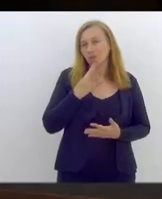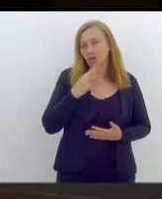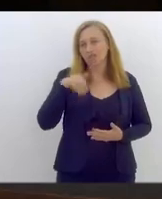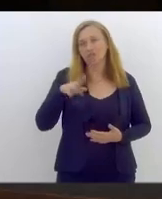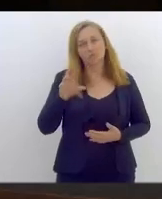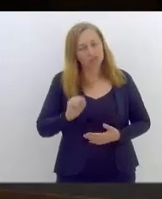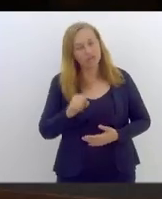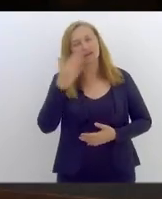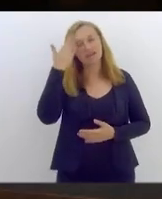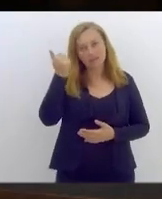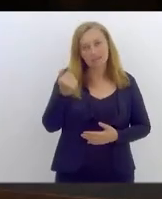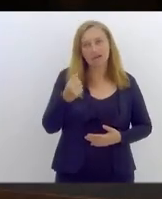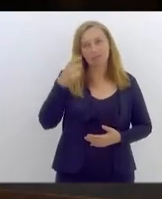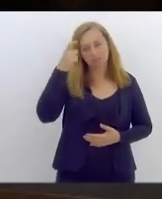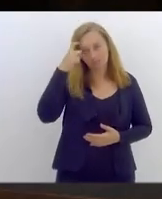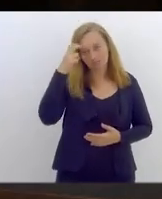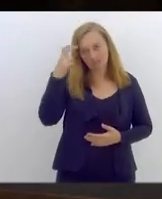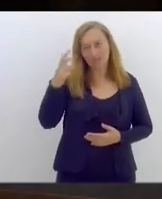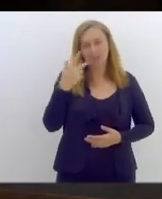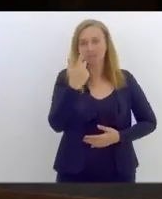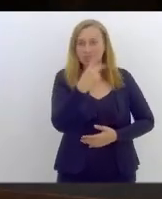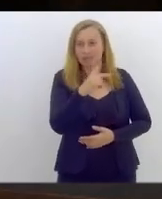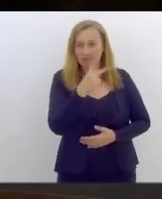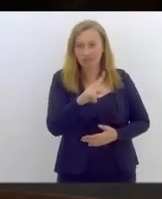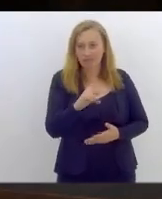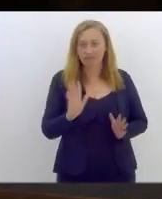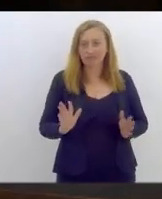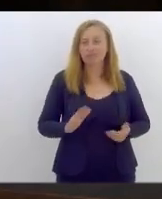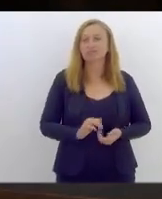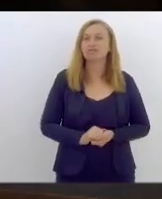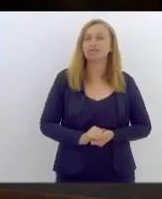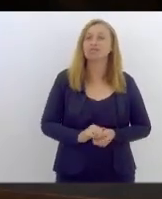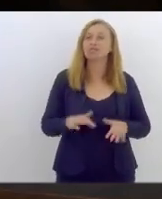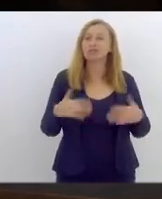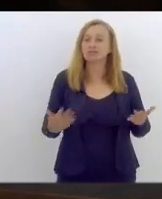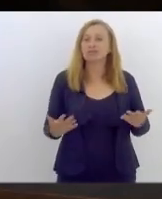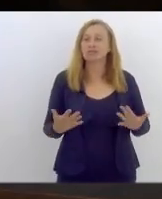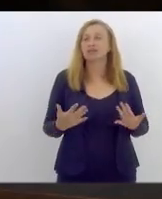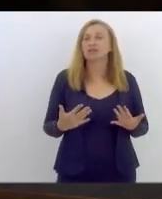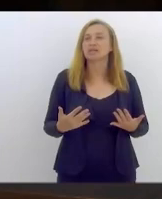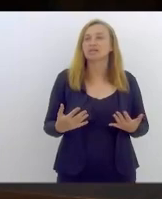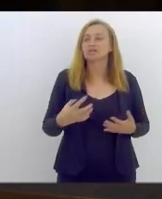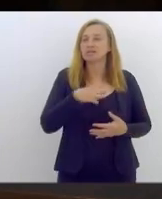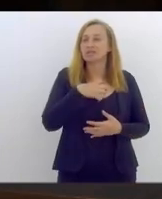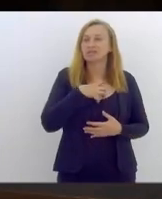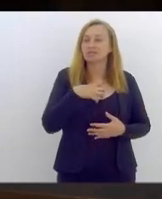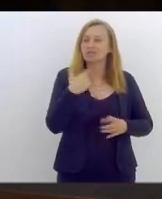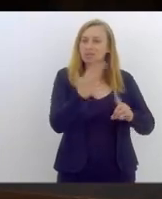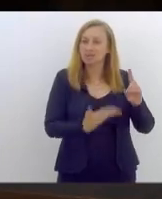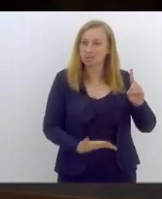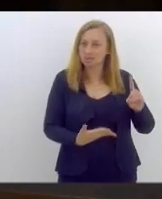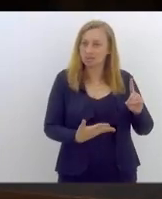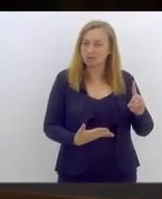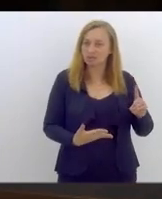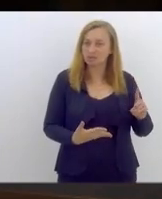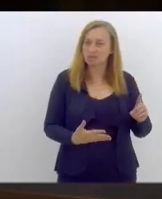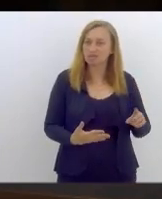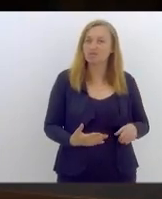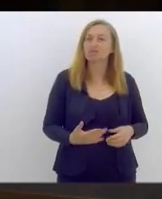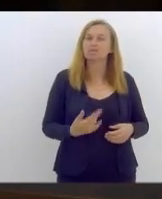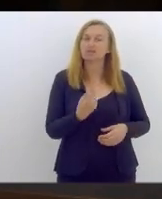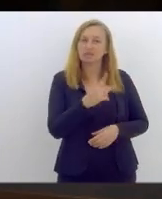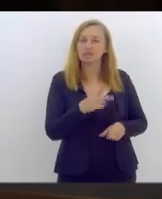sabe a potência intelectual do Muniz, não deixa de ser aluna dele, né? Então, eu fico muito, eu me sinto homenageada pela homenagem a Muniz